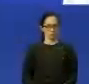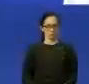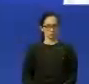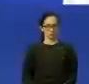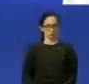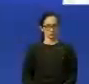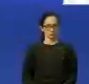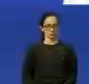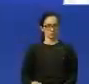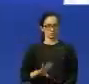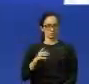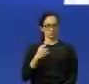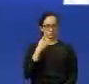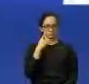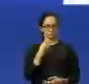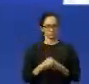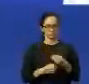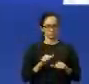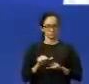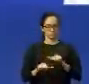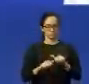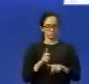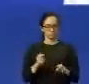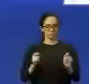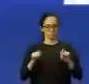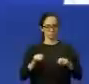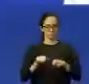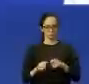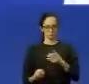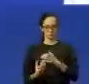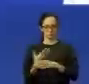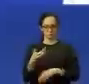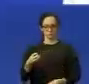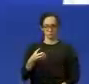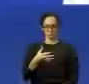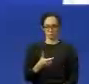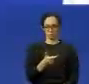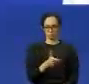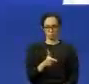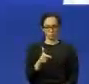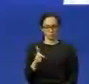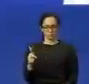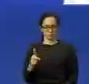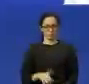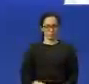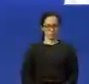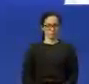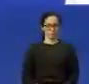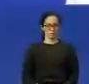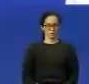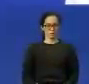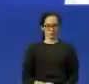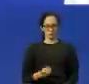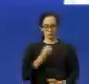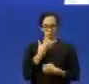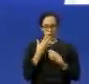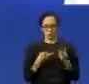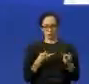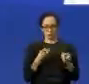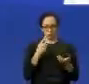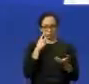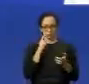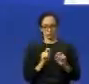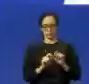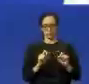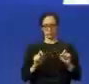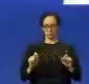né? E a mudança, então, da posição dos carrinhos não gera um modelo novo, tá, do brinquedo. Com base nas informações, quais são os